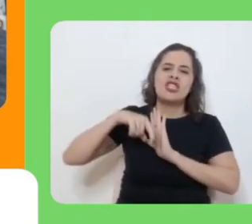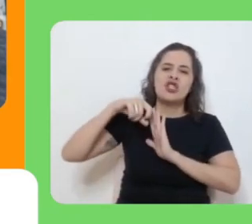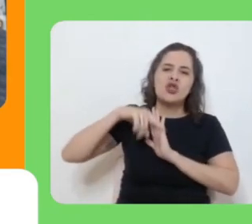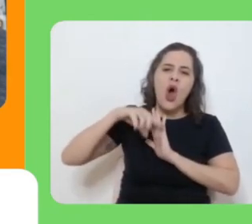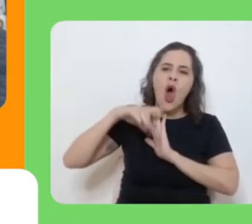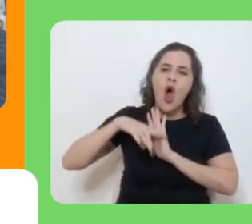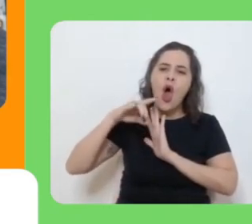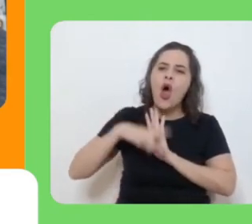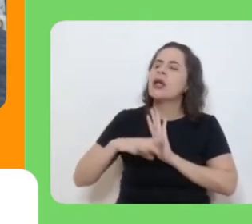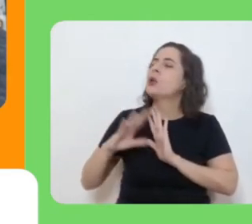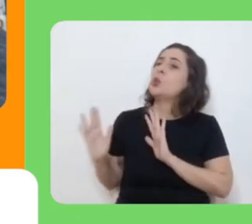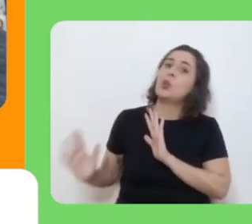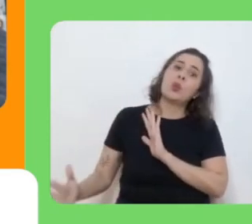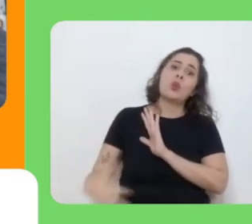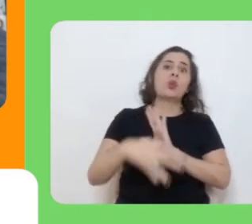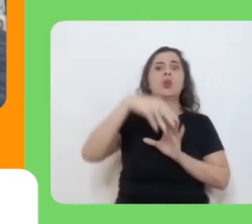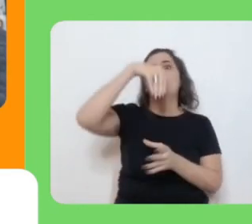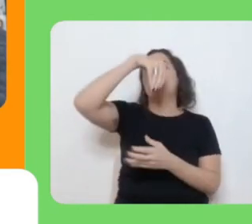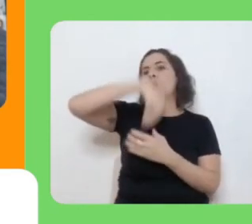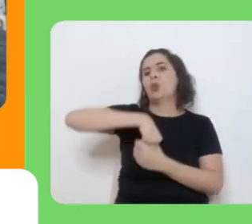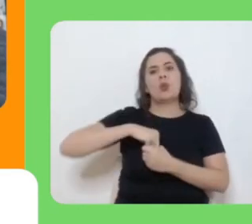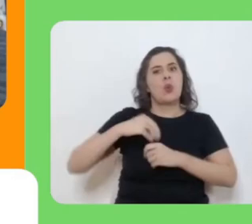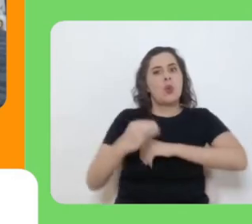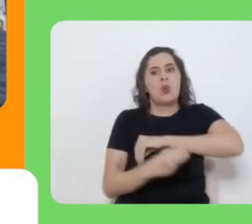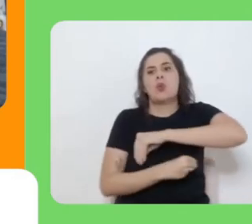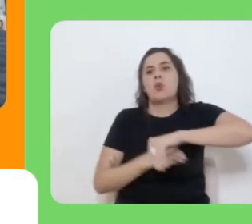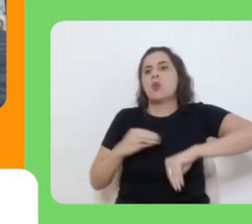esse bolo, né, para a gente durante